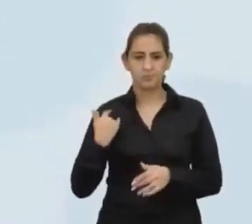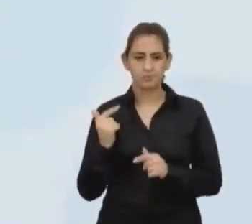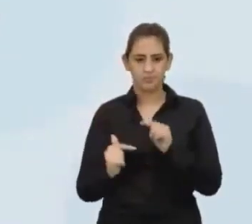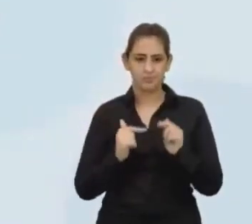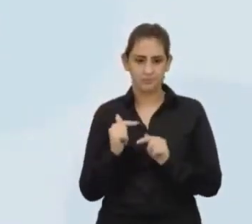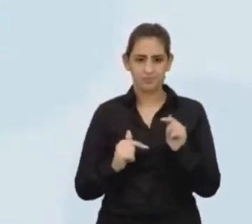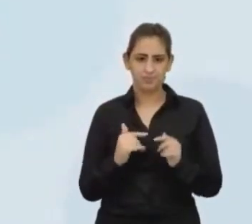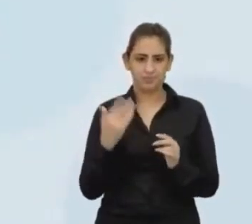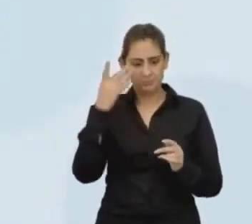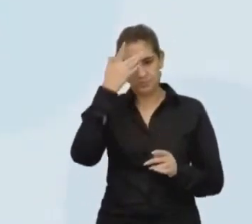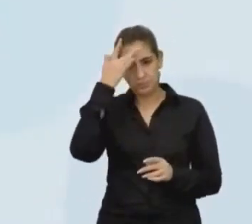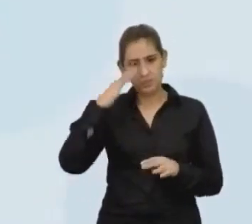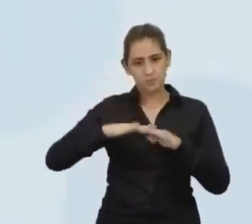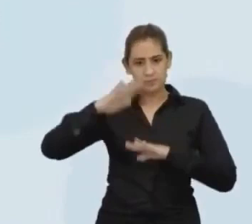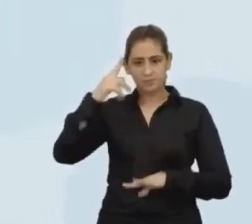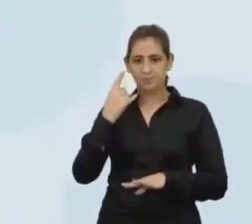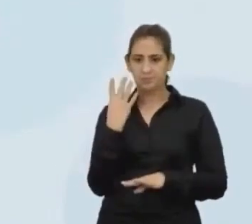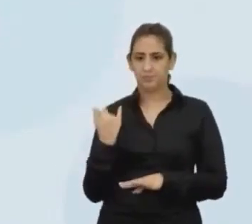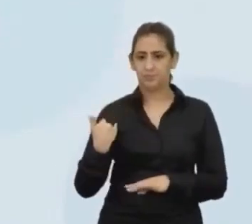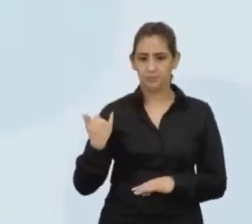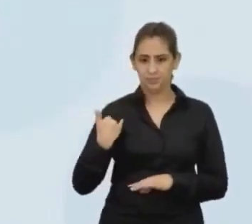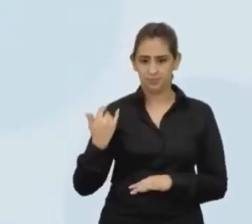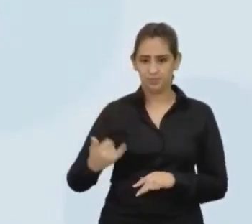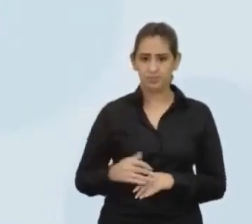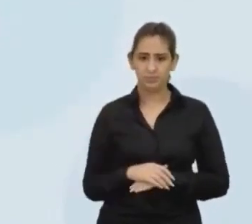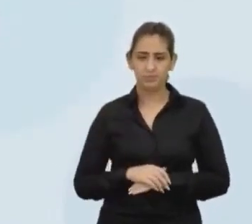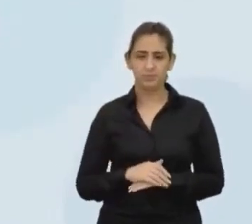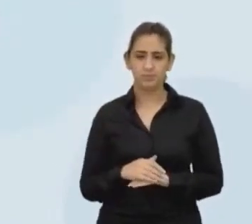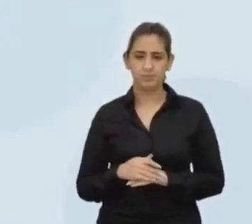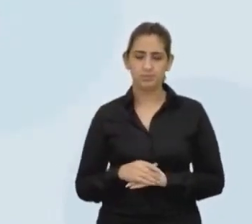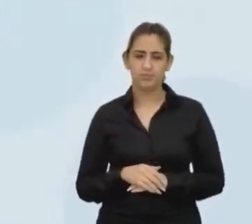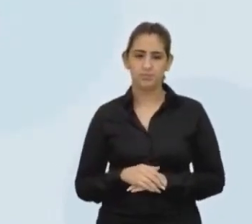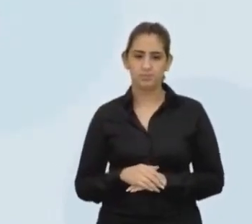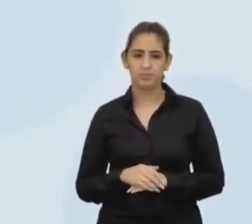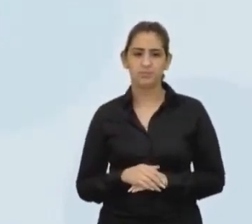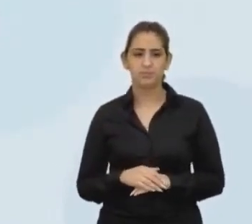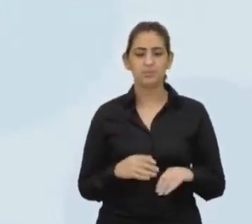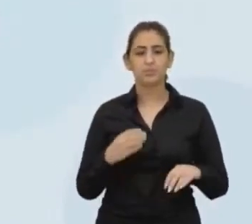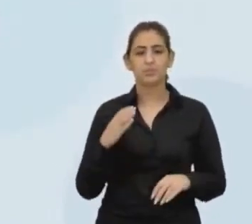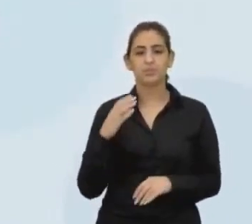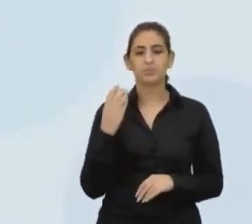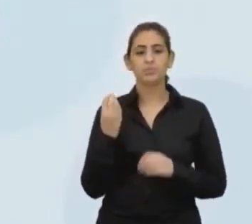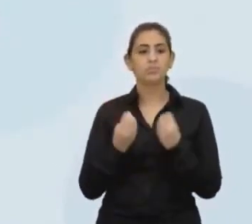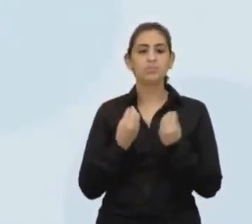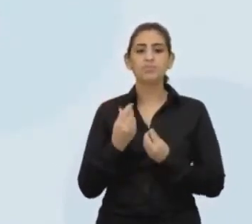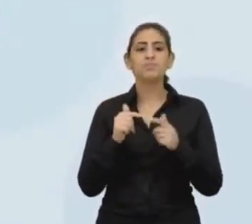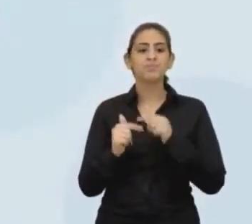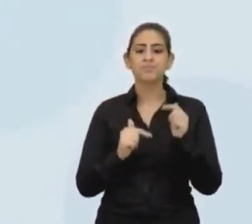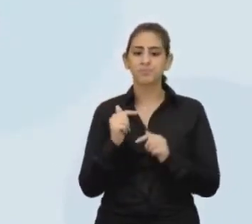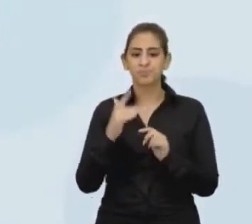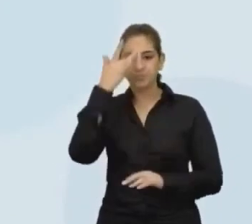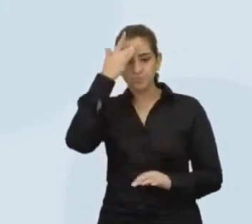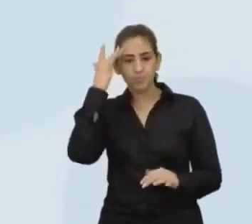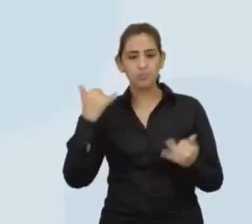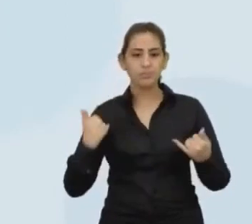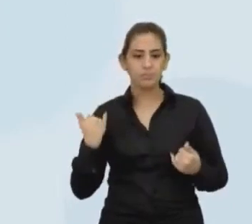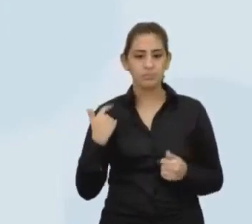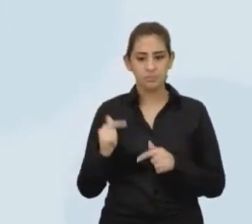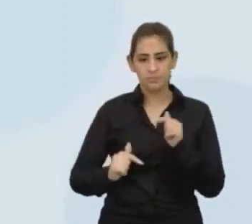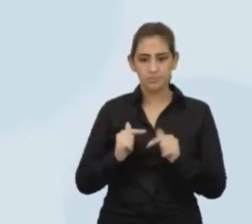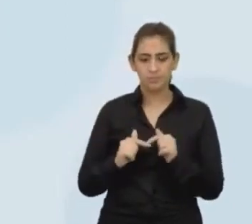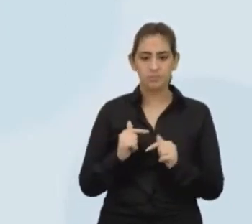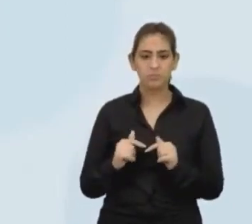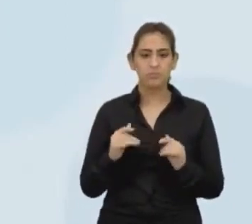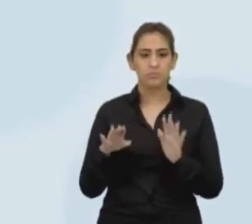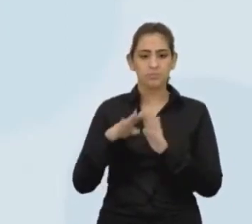são pessoas com 14 anos ou mais de idade na data de referência e de ocupação as pessoas em idade para